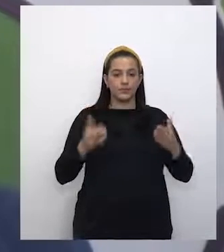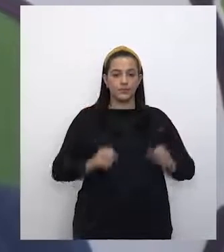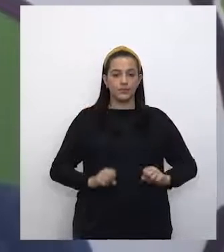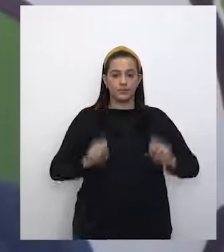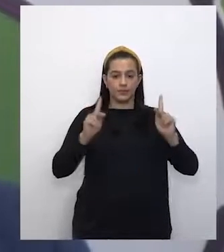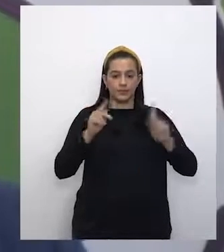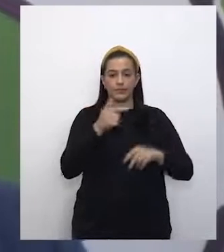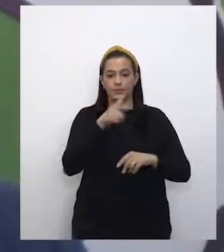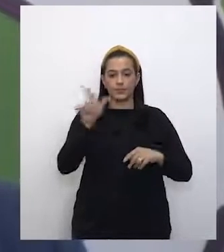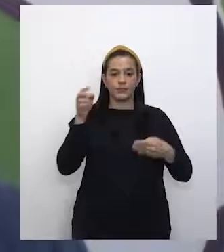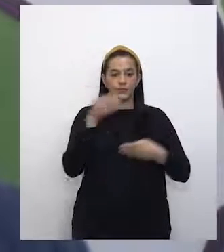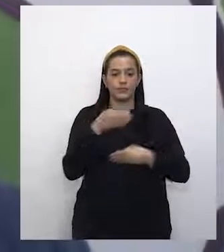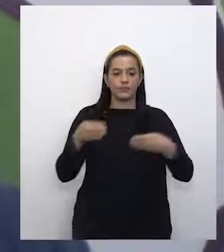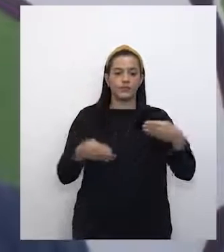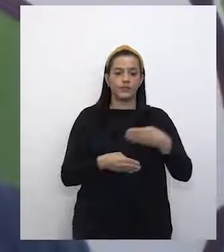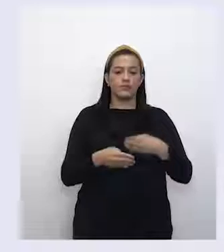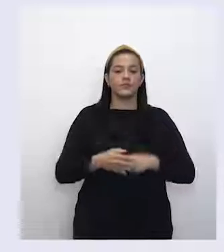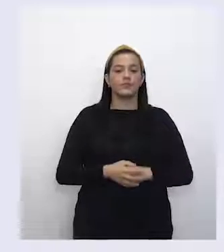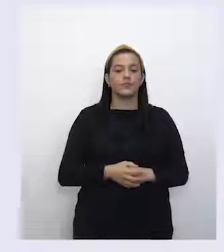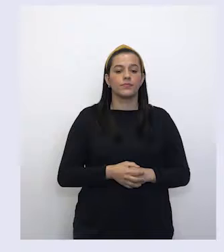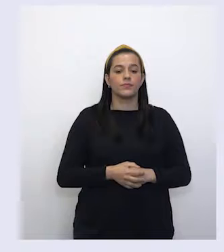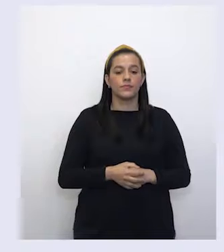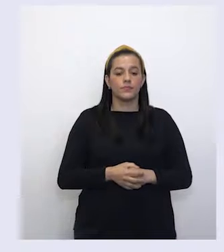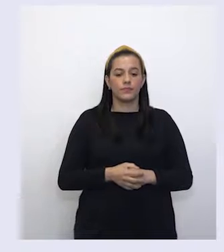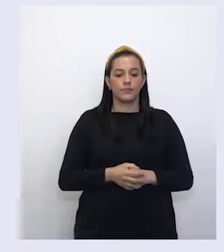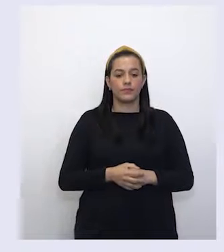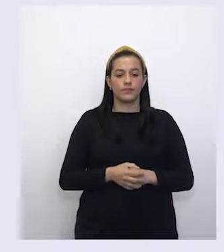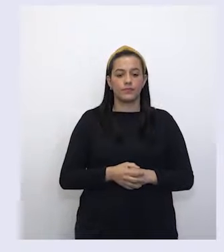ok? Próximo slide.